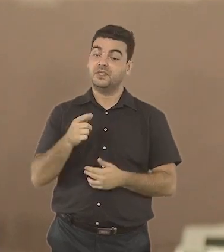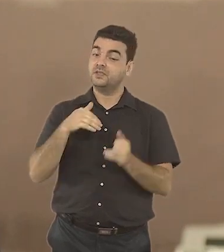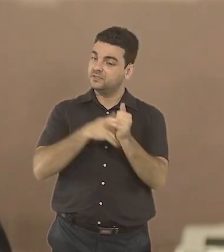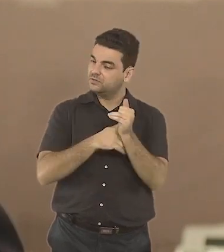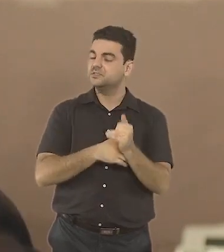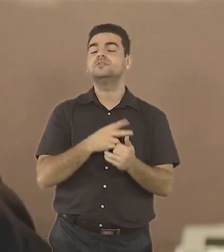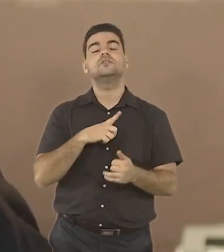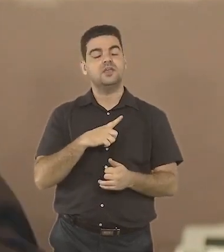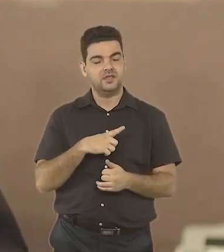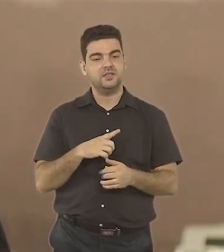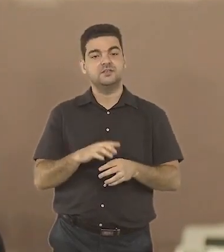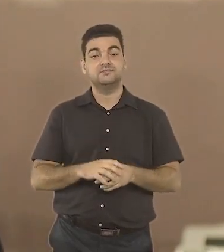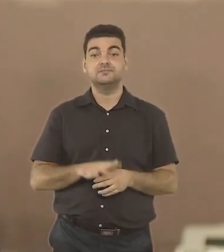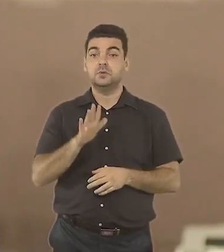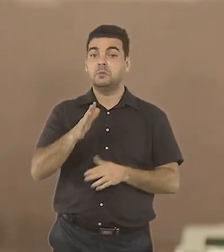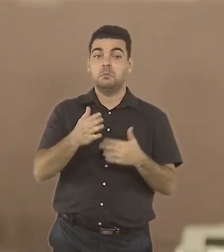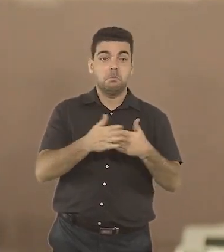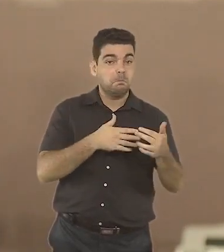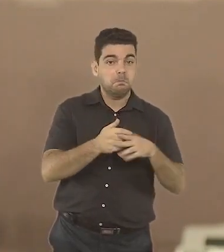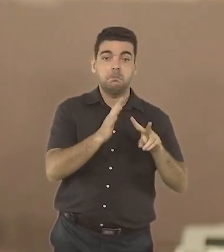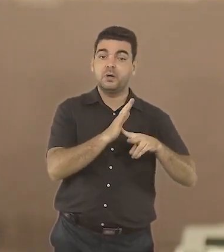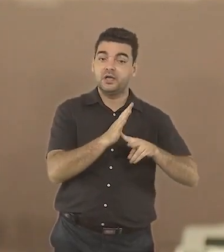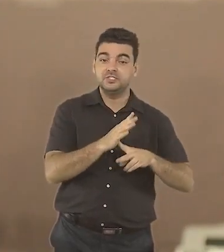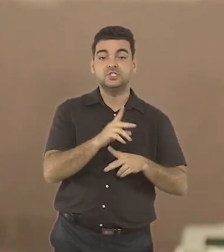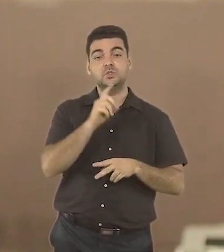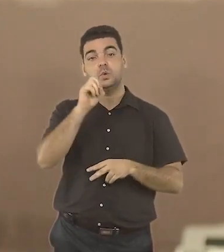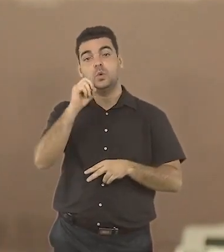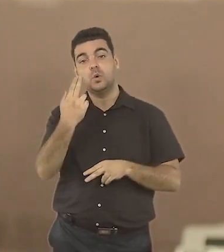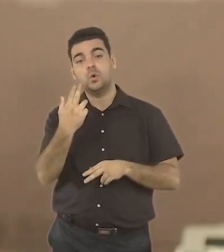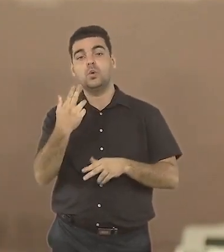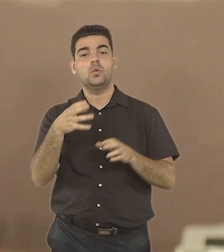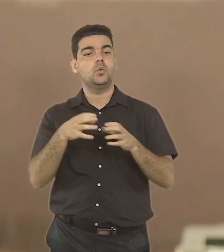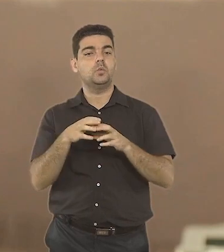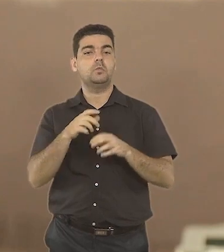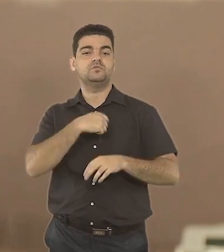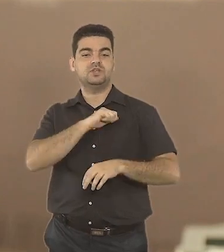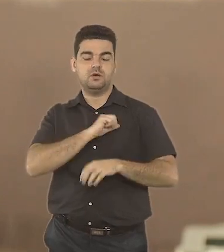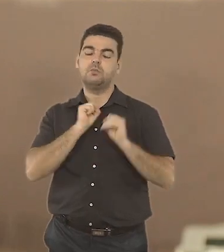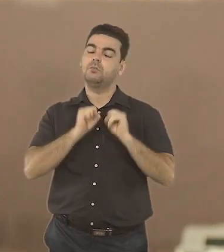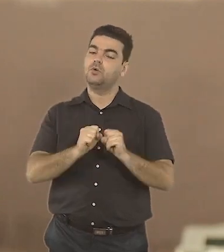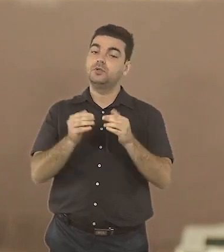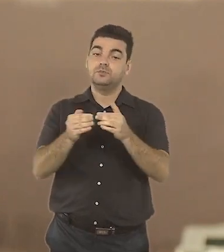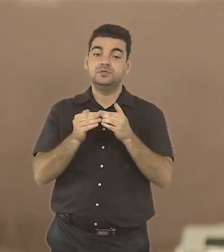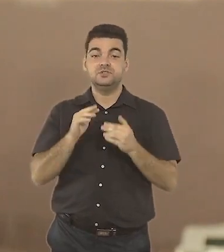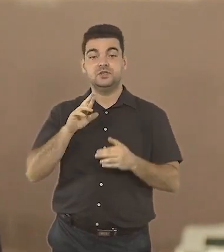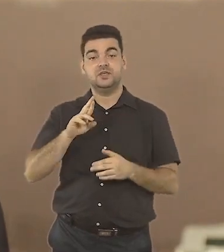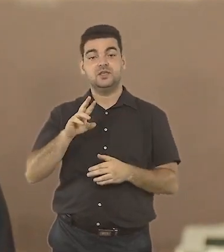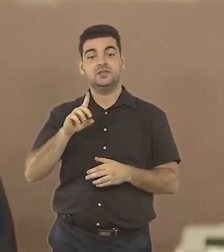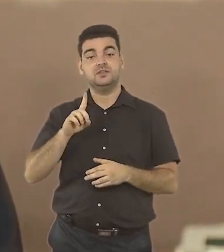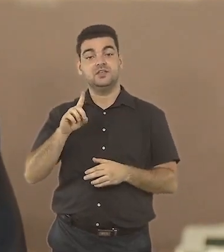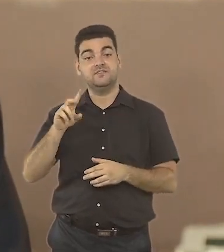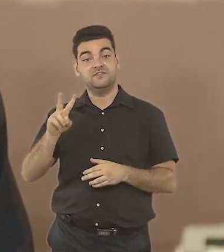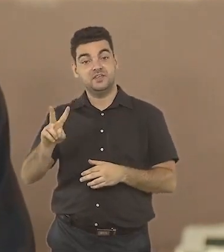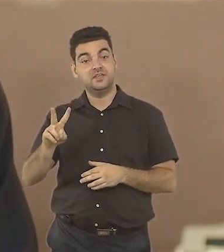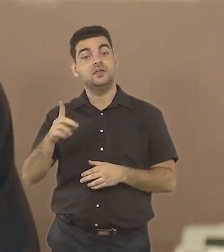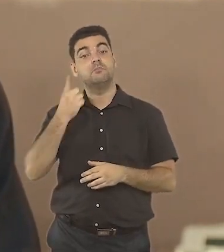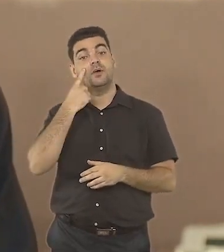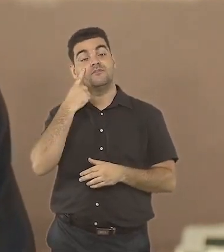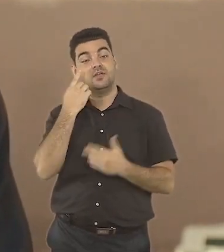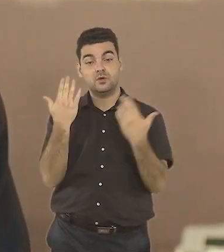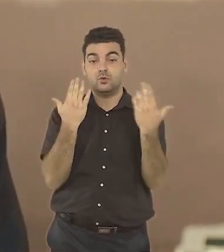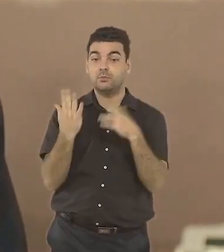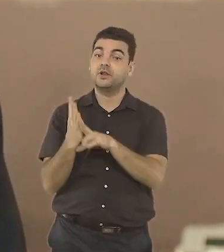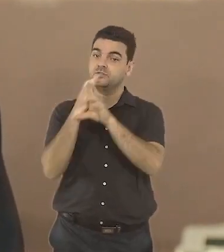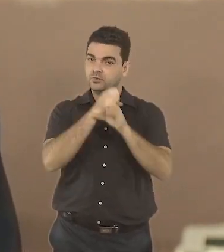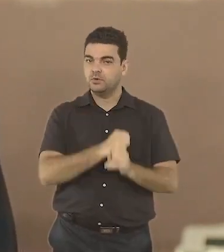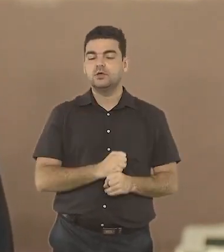sigilo. Qualquer partido ou entidade fiscalizadora pode pedir o RDV para fazer